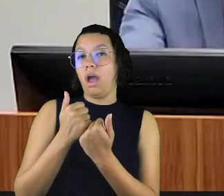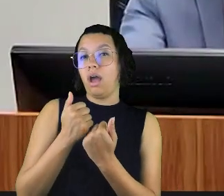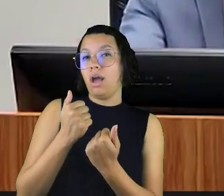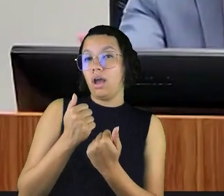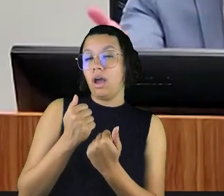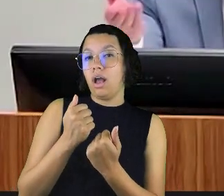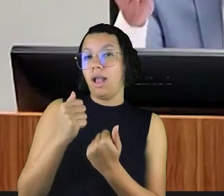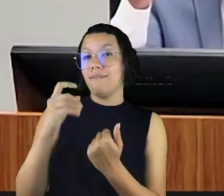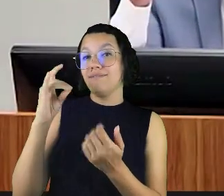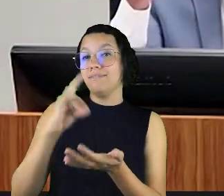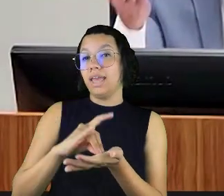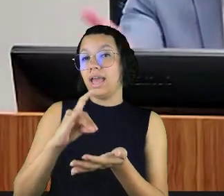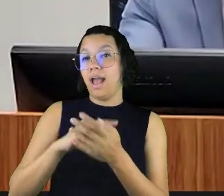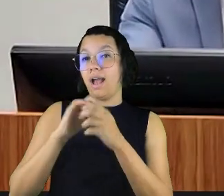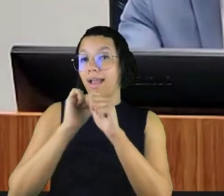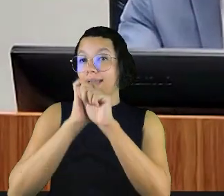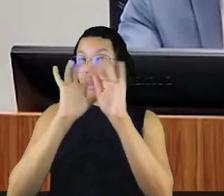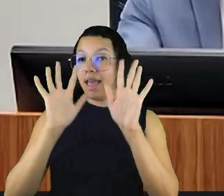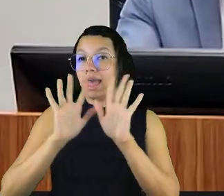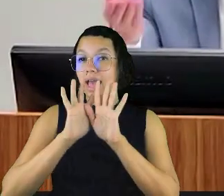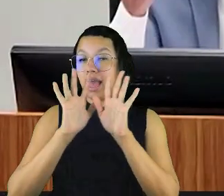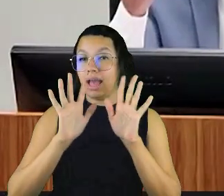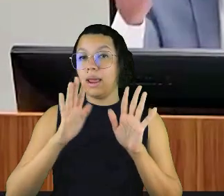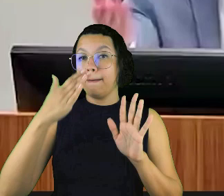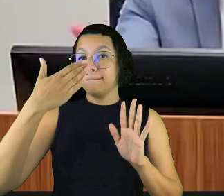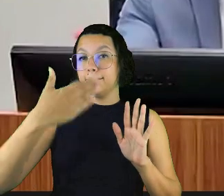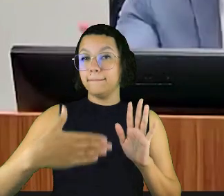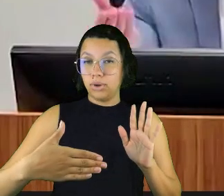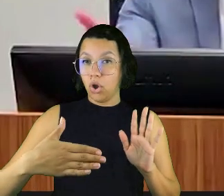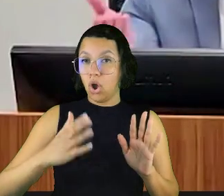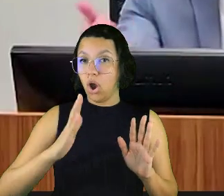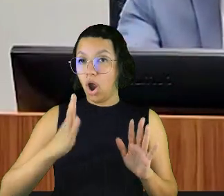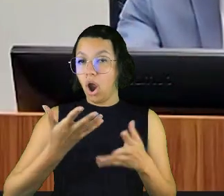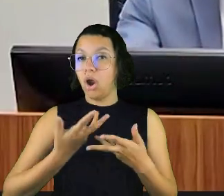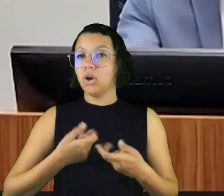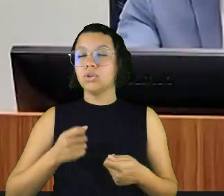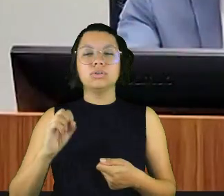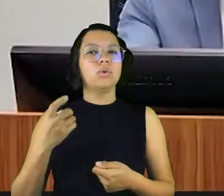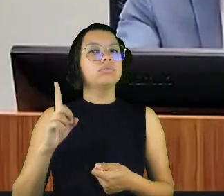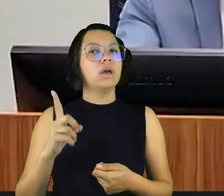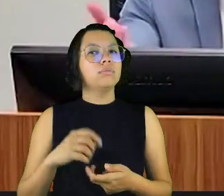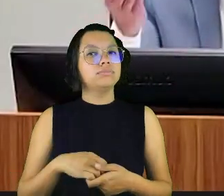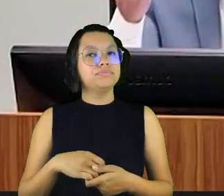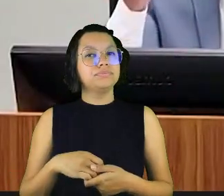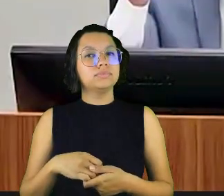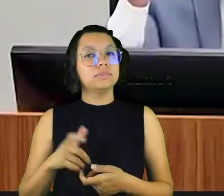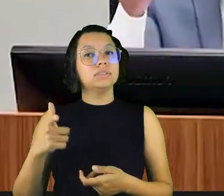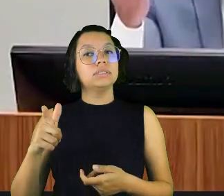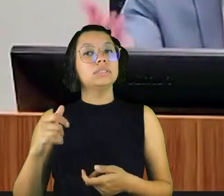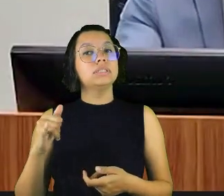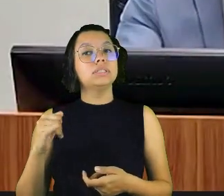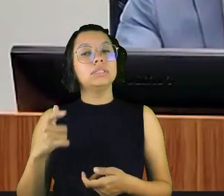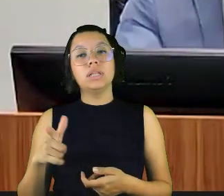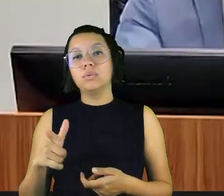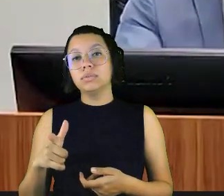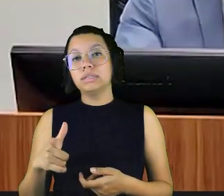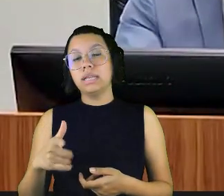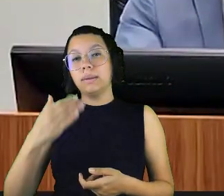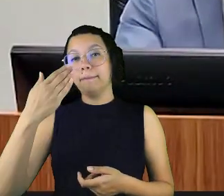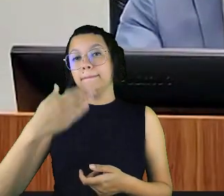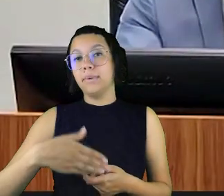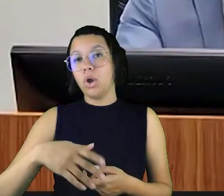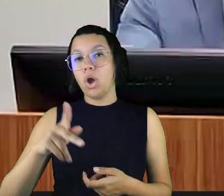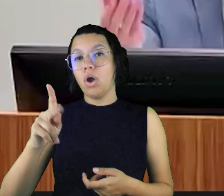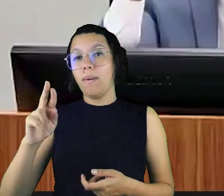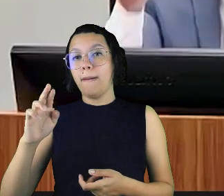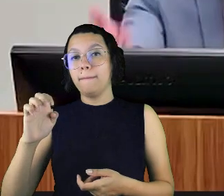prova pré-constituída ou não. Se não há prova pré-constituída, se não há clareza a respeito